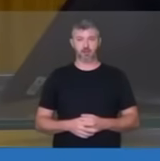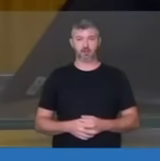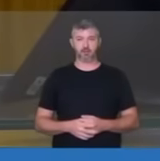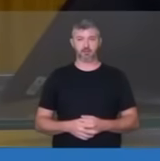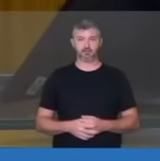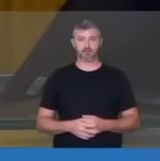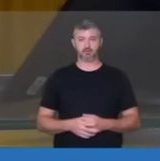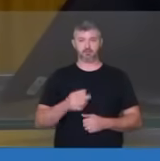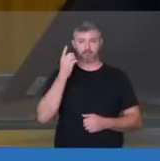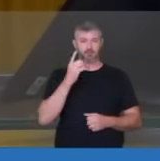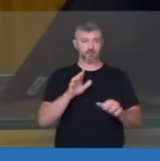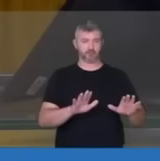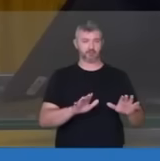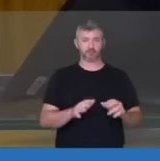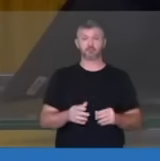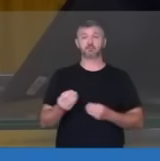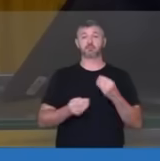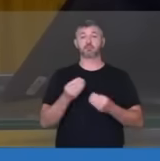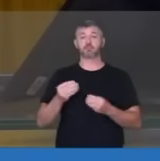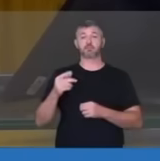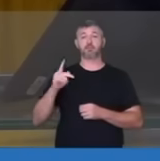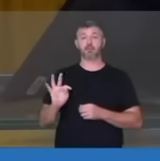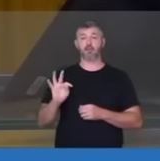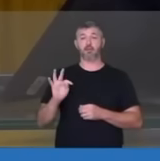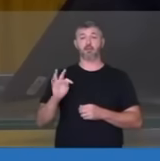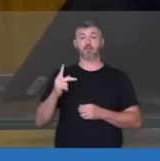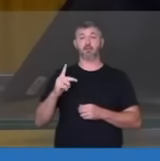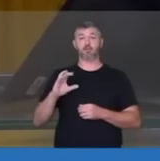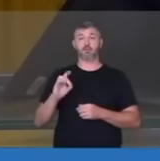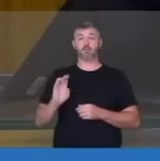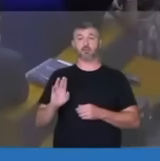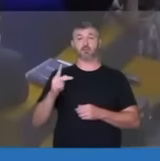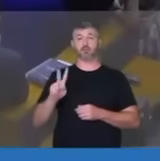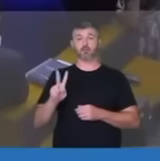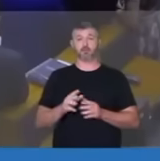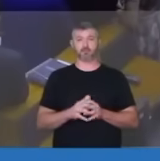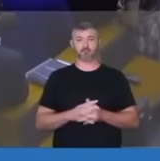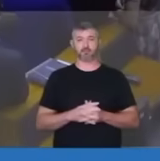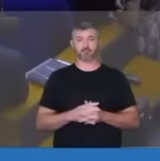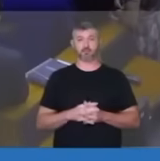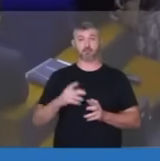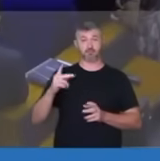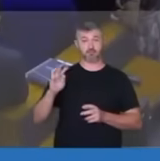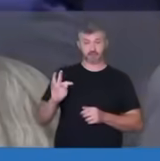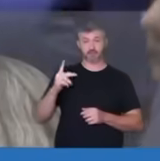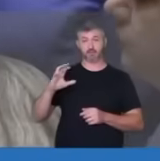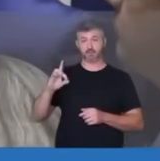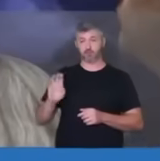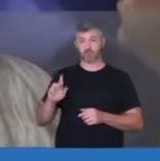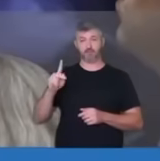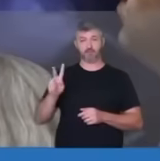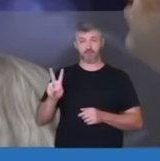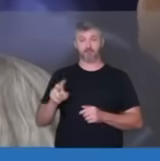Como orienta, deputados, por favor, como orienta a Federação PT, PCdoB e PV? Federação PT, PV, PCdoB,